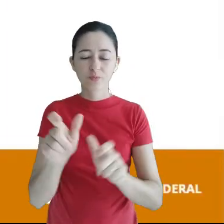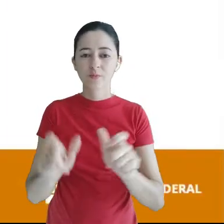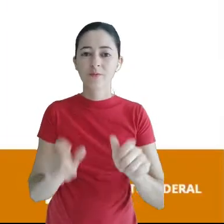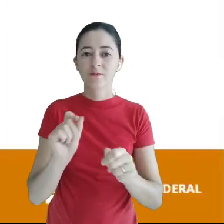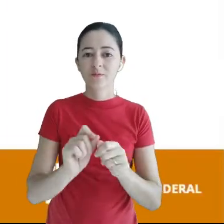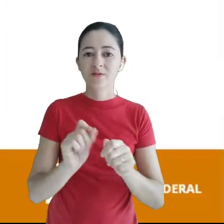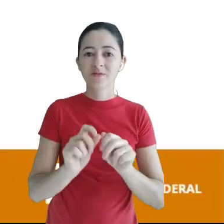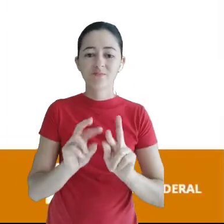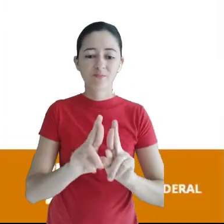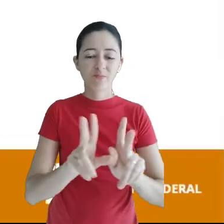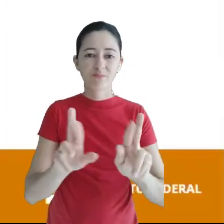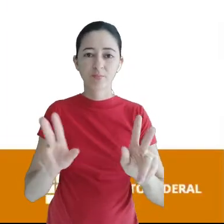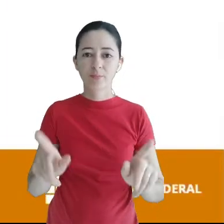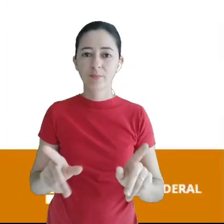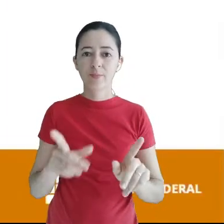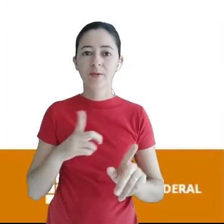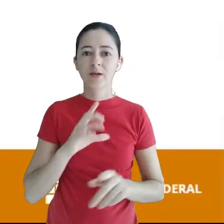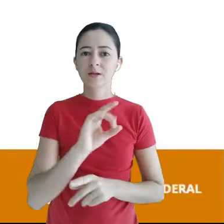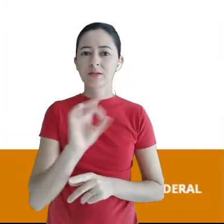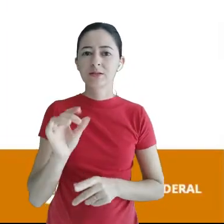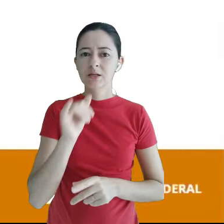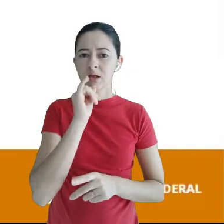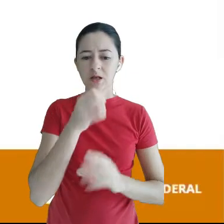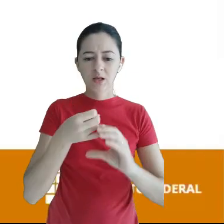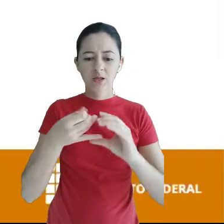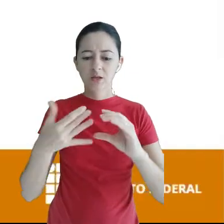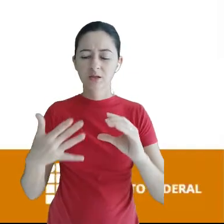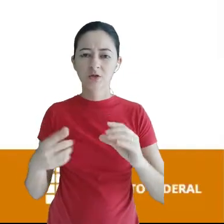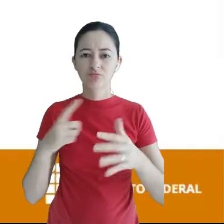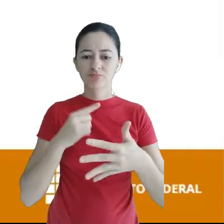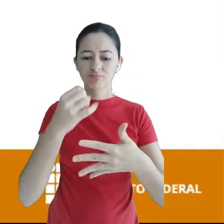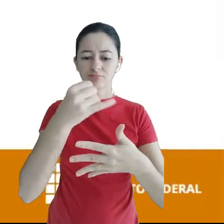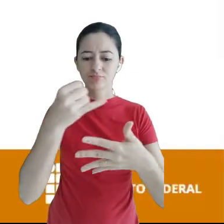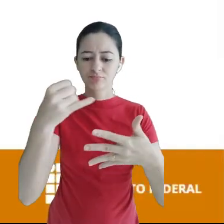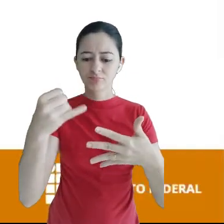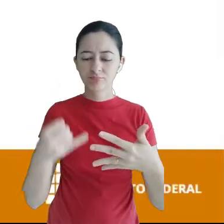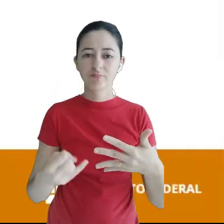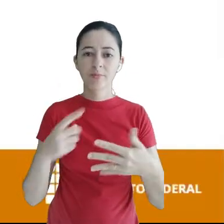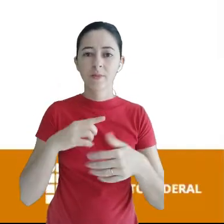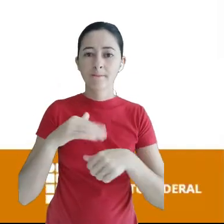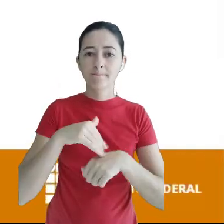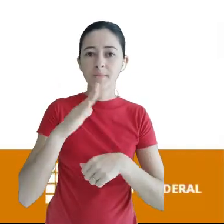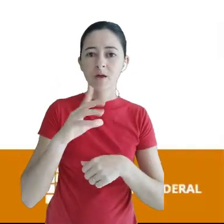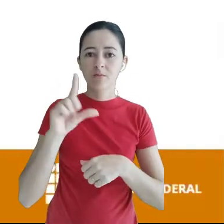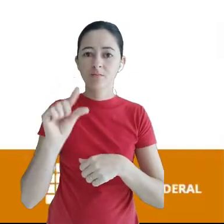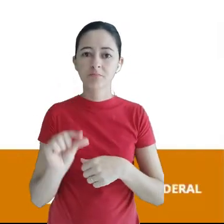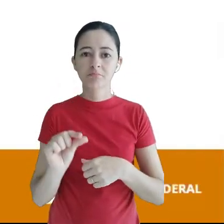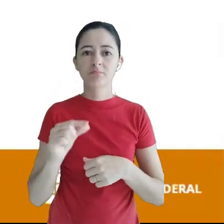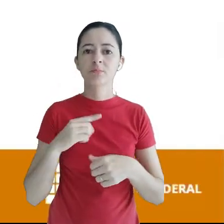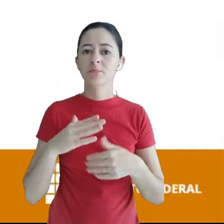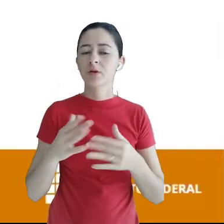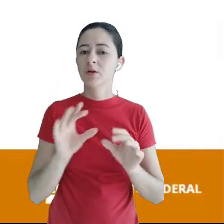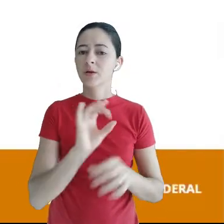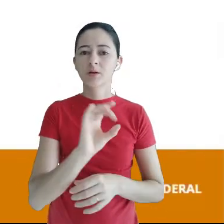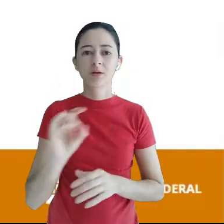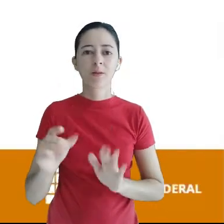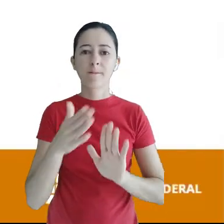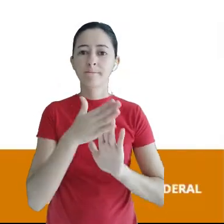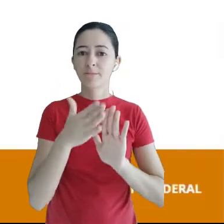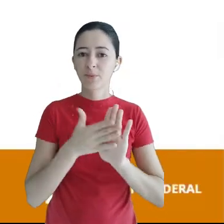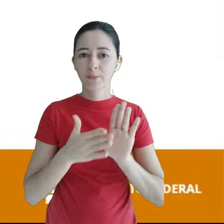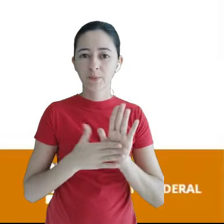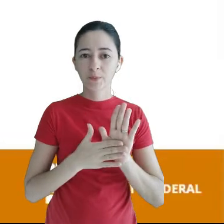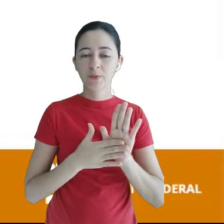um detalhe de diferença. Alguém vai colocar uma característica a mais, outra a menos, ou vai criar uma entidade a mais, outra a menos. São